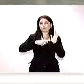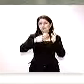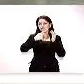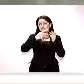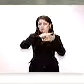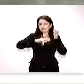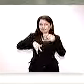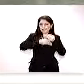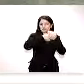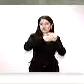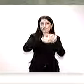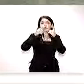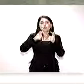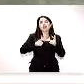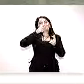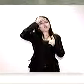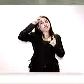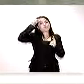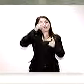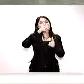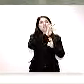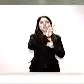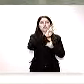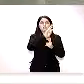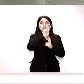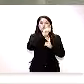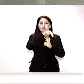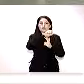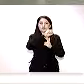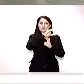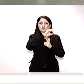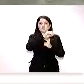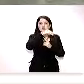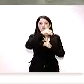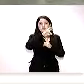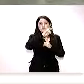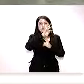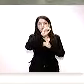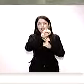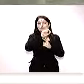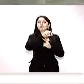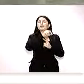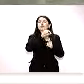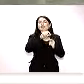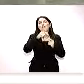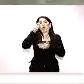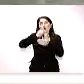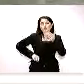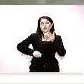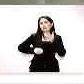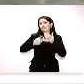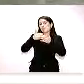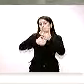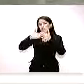de de Francisco Morato que contratou para execução de pavimentação aqui